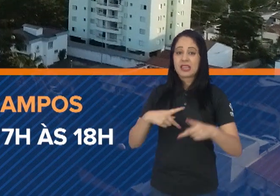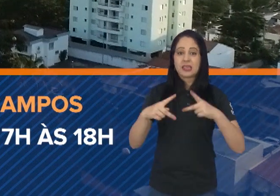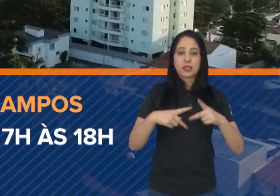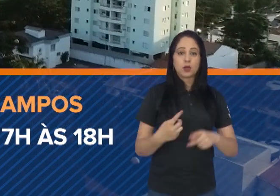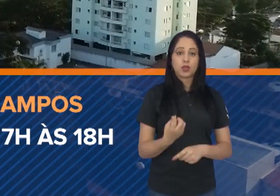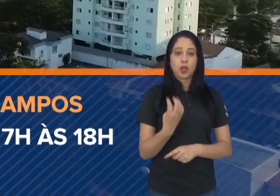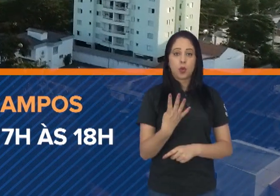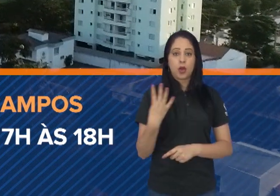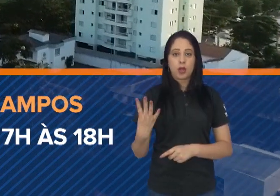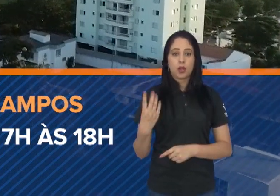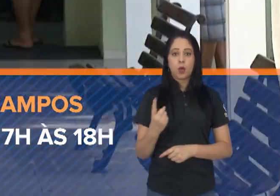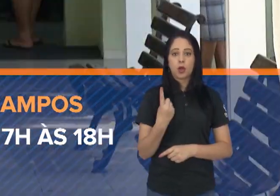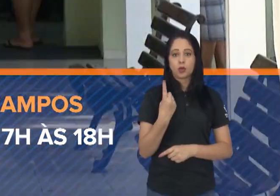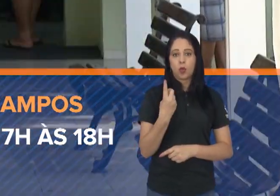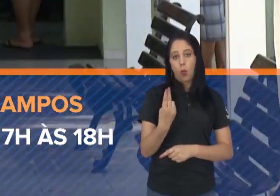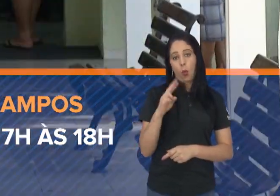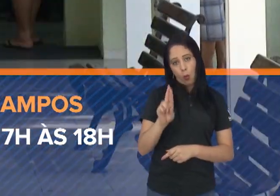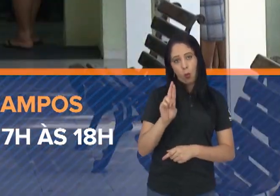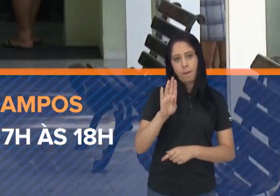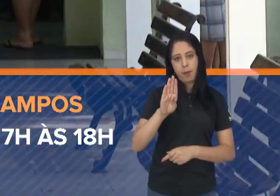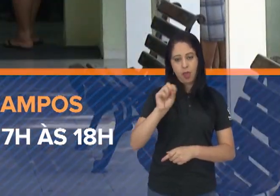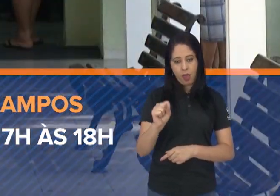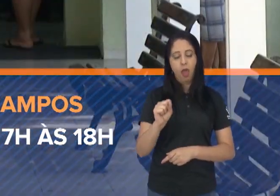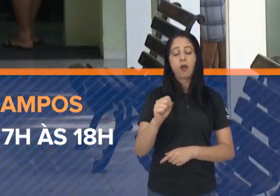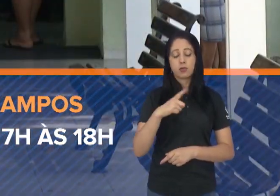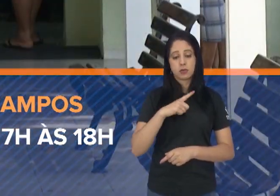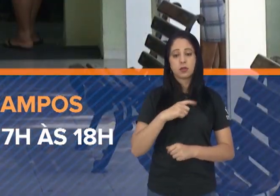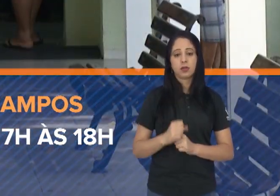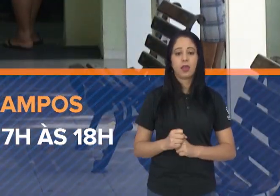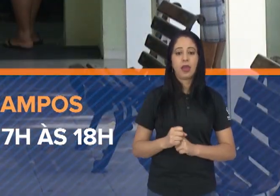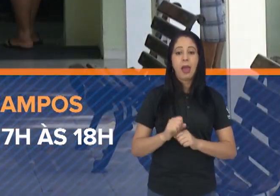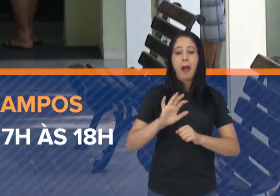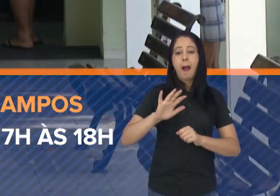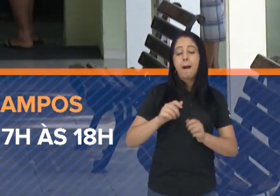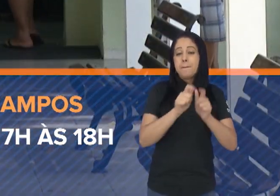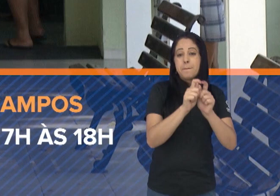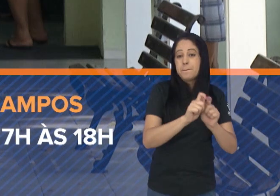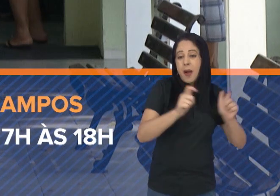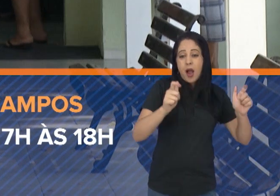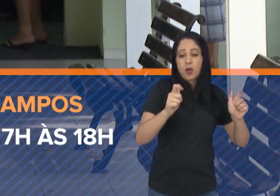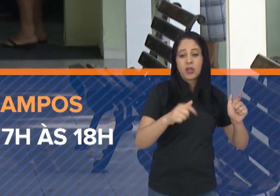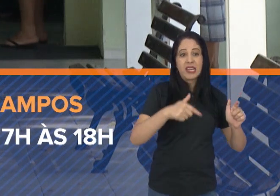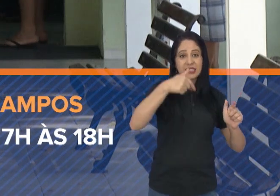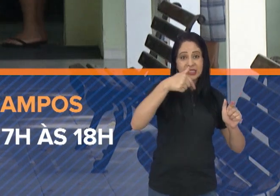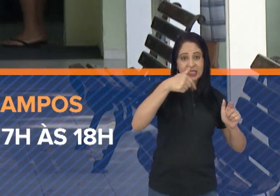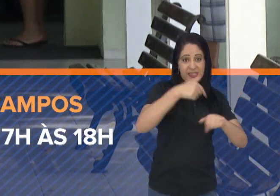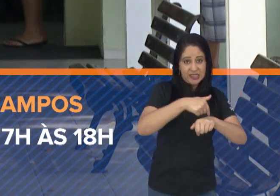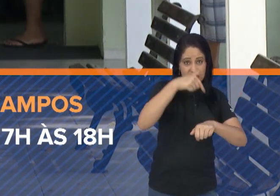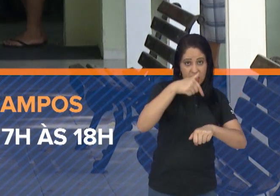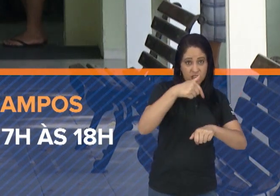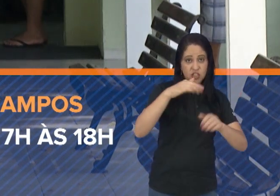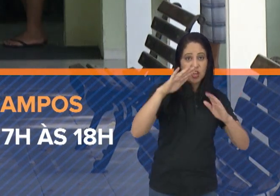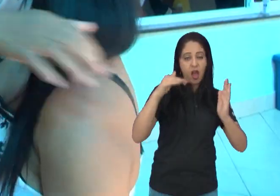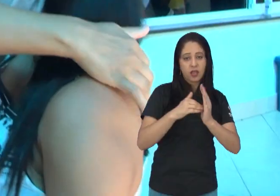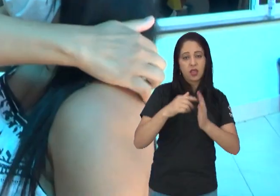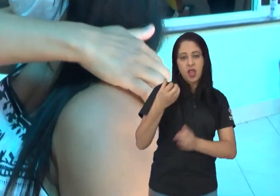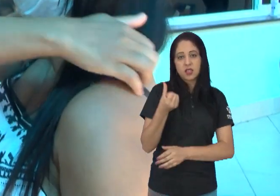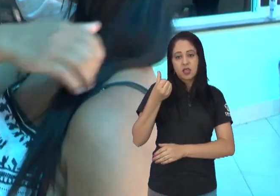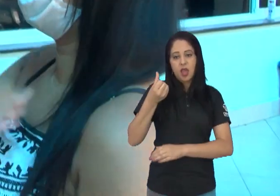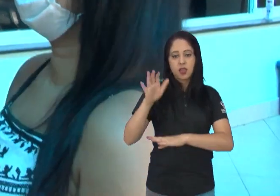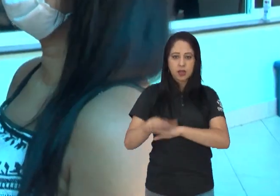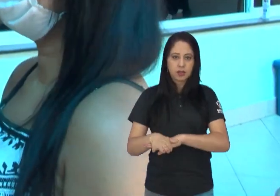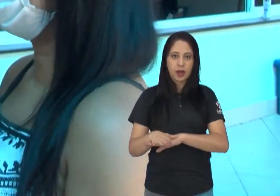unidades básicas de saúde. A maior parte delas funciona das 7 horas da manhã até às 6 horas da tarde.